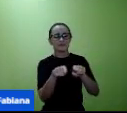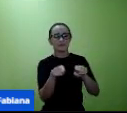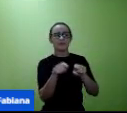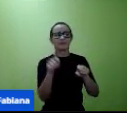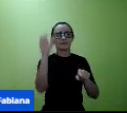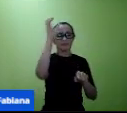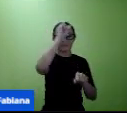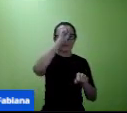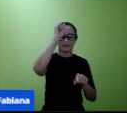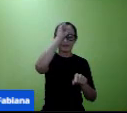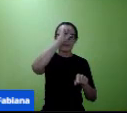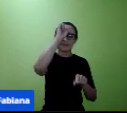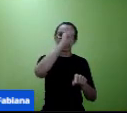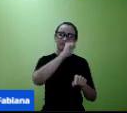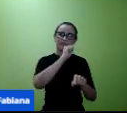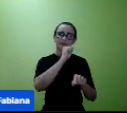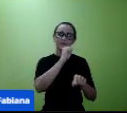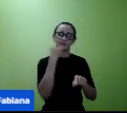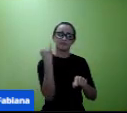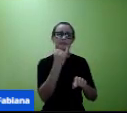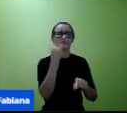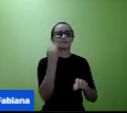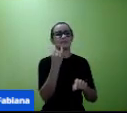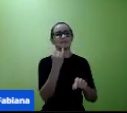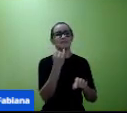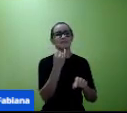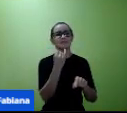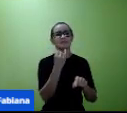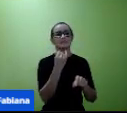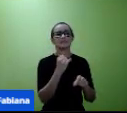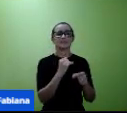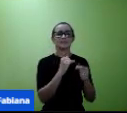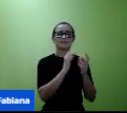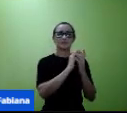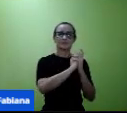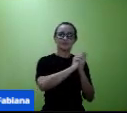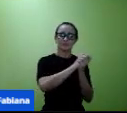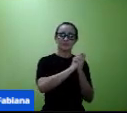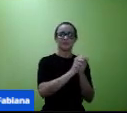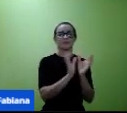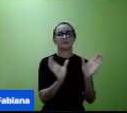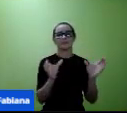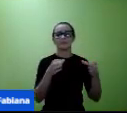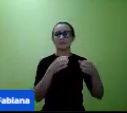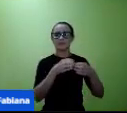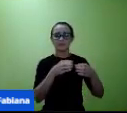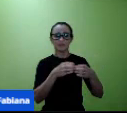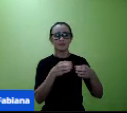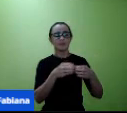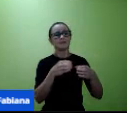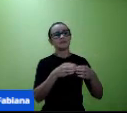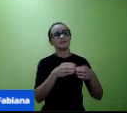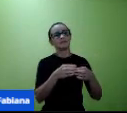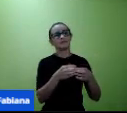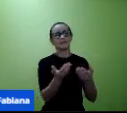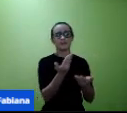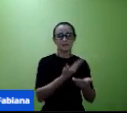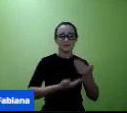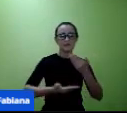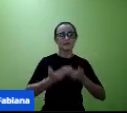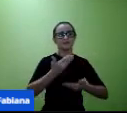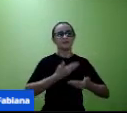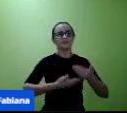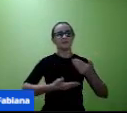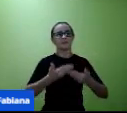troca, e parabenizo a equipe por proporcionar esse momento, né, essa troca de experiências que